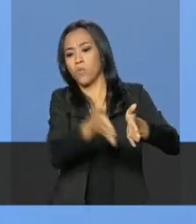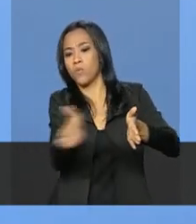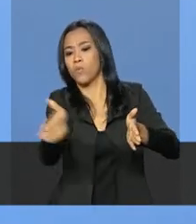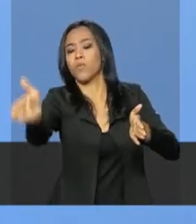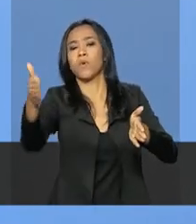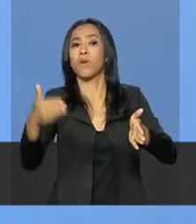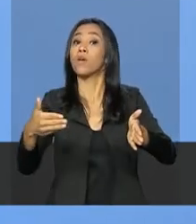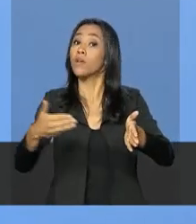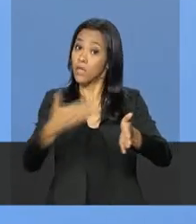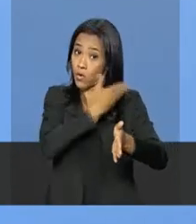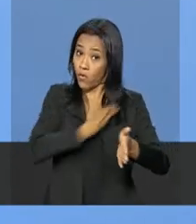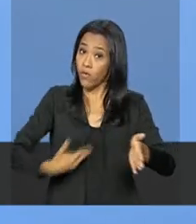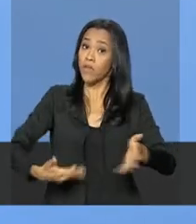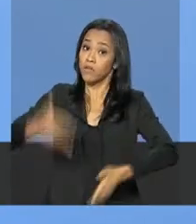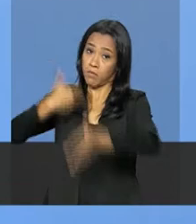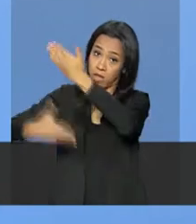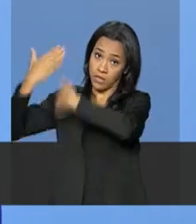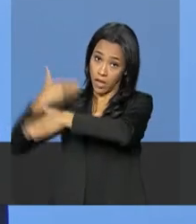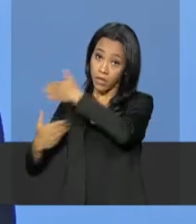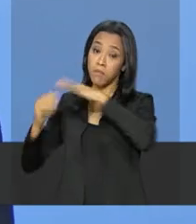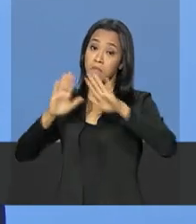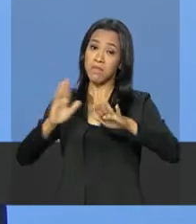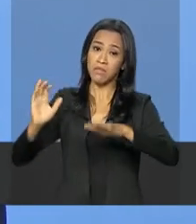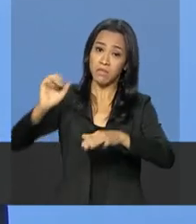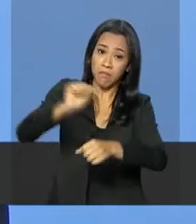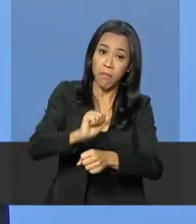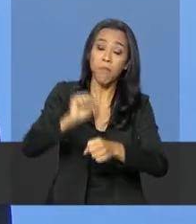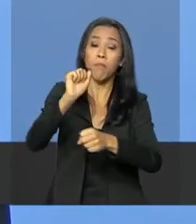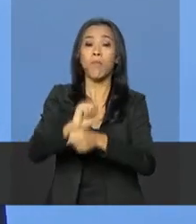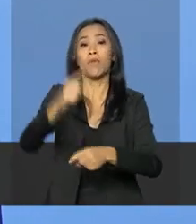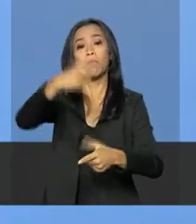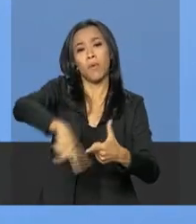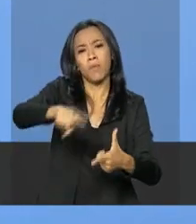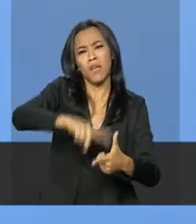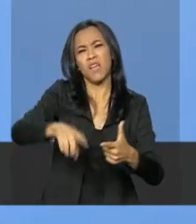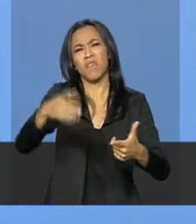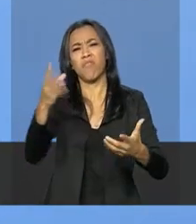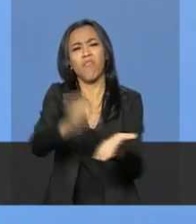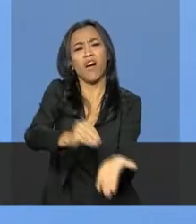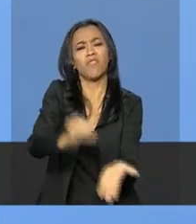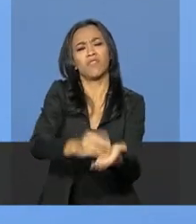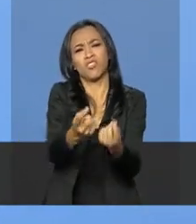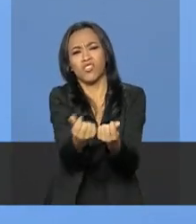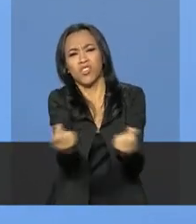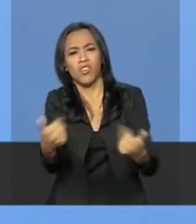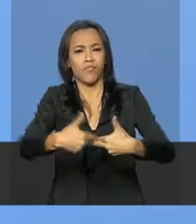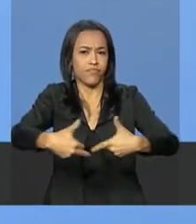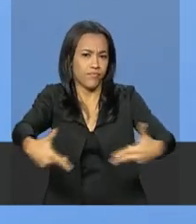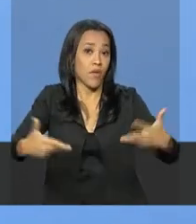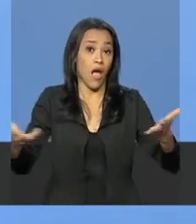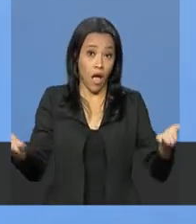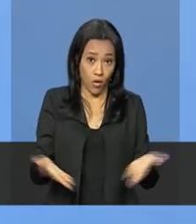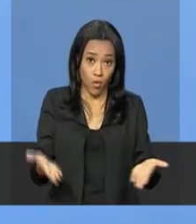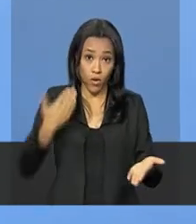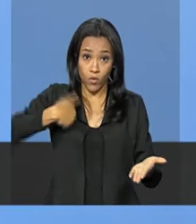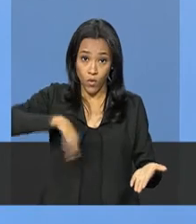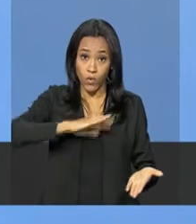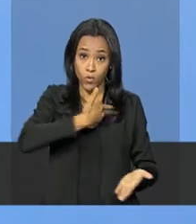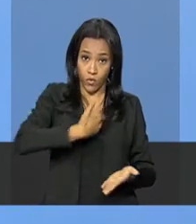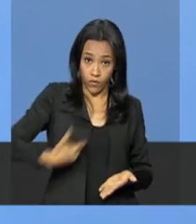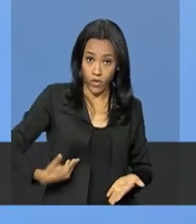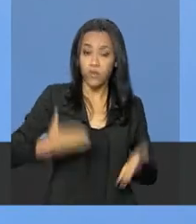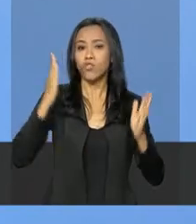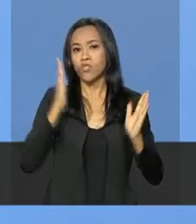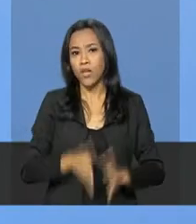dificuldade de verba para concluir a transposição e agora no meu ver nosso governo nós estamos concluindo a transposição